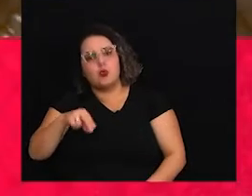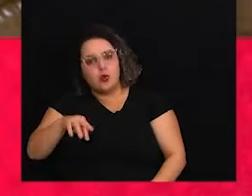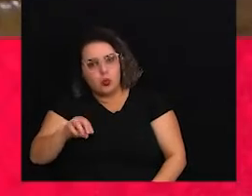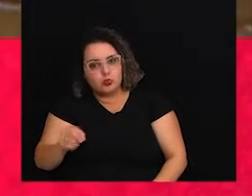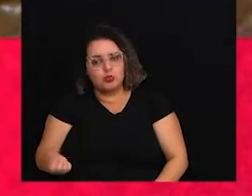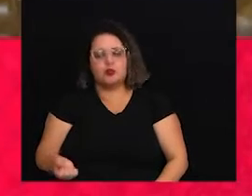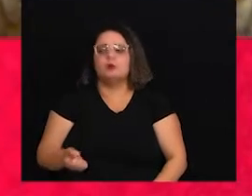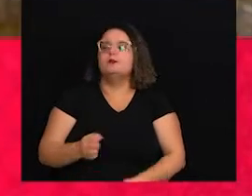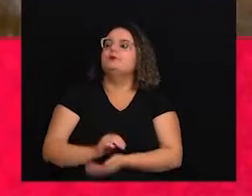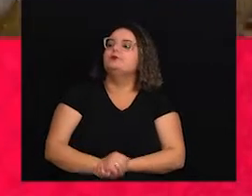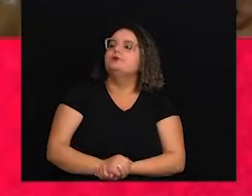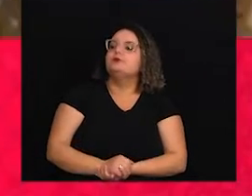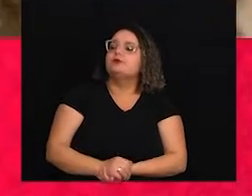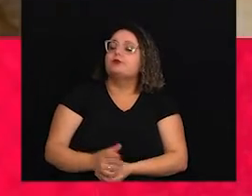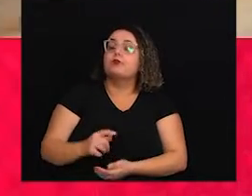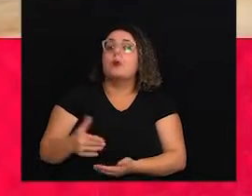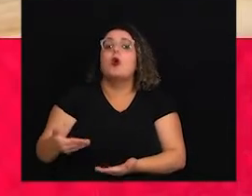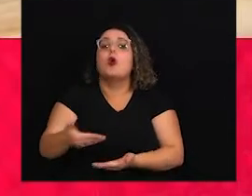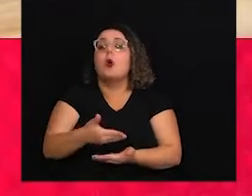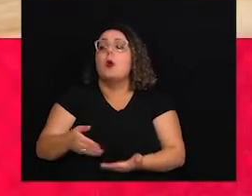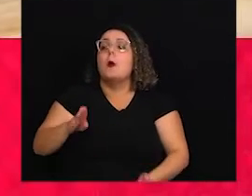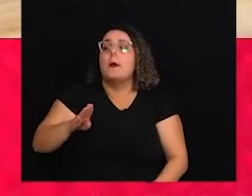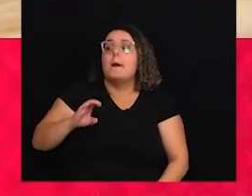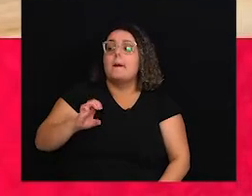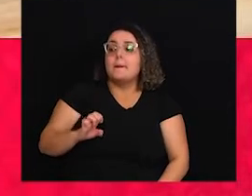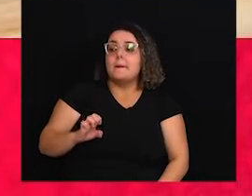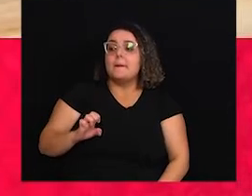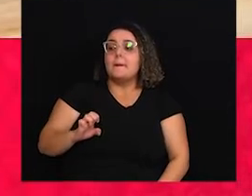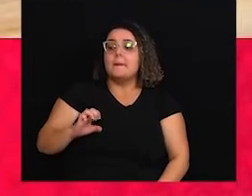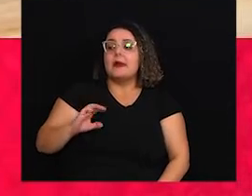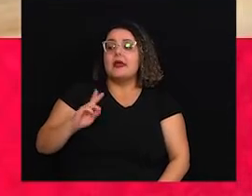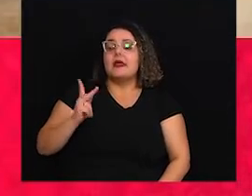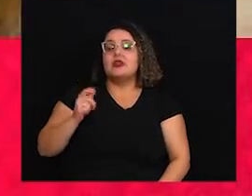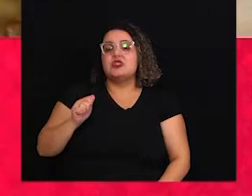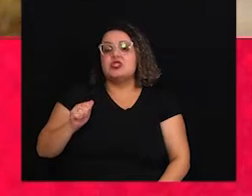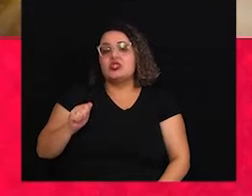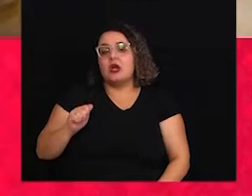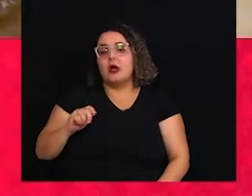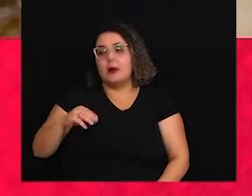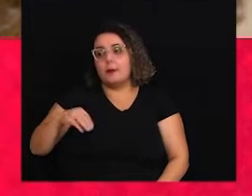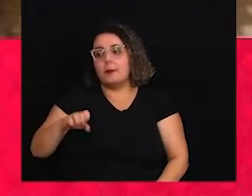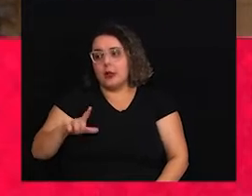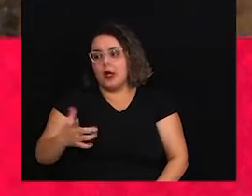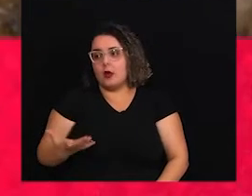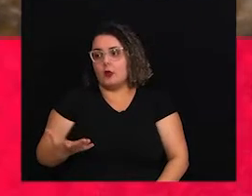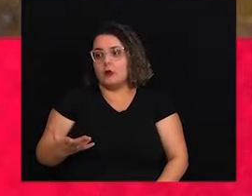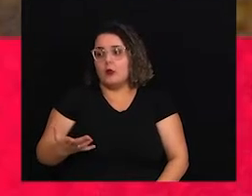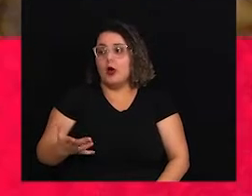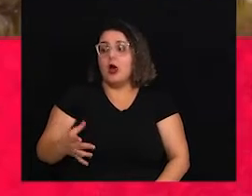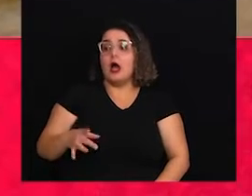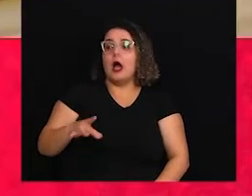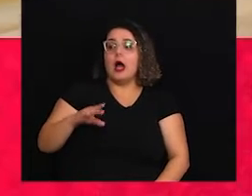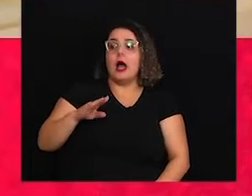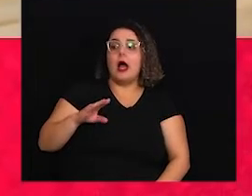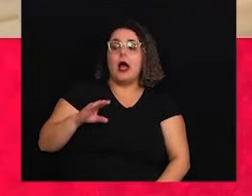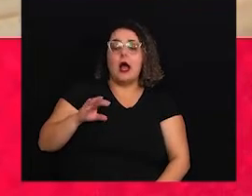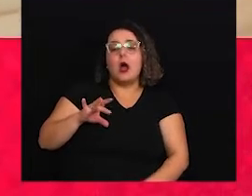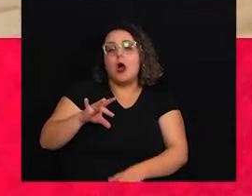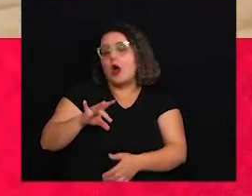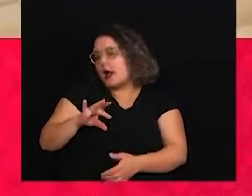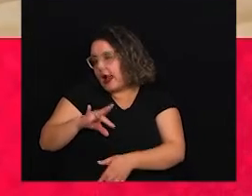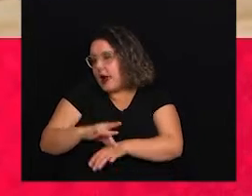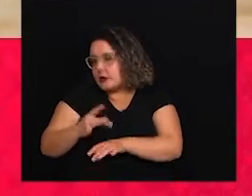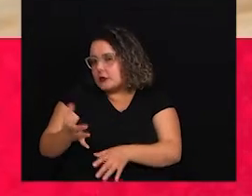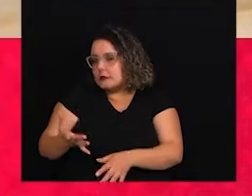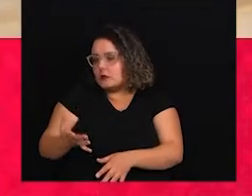Aí a gente tem a questão do molho bechamel, tem a costela. Então, molho bechamel, costela.